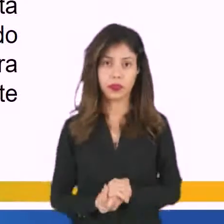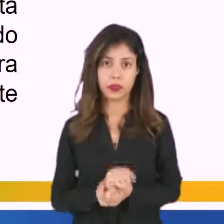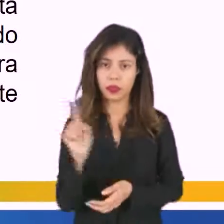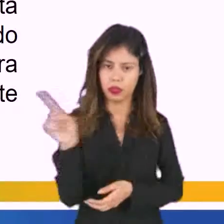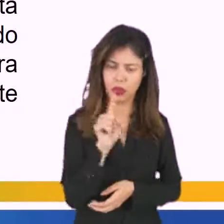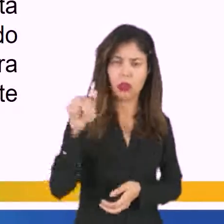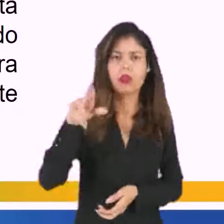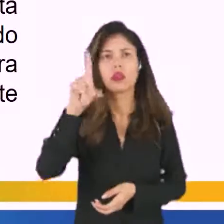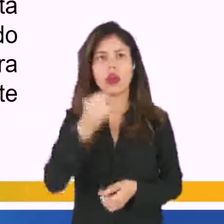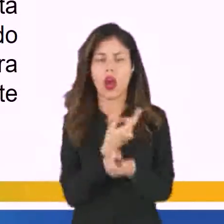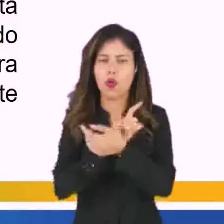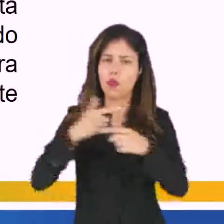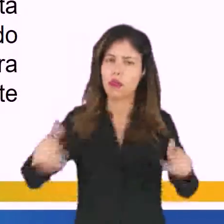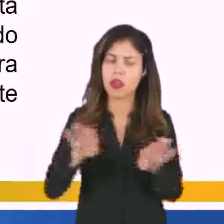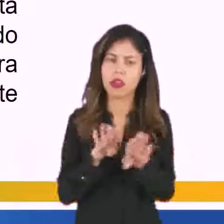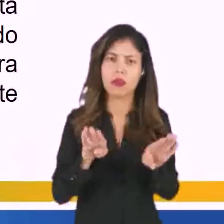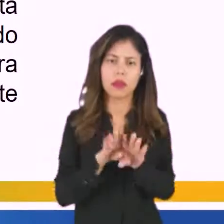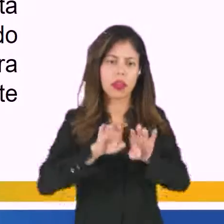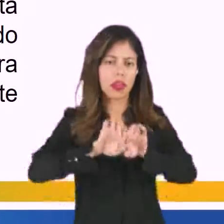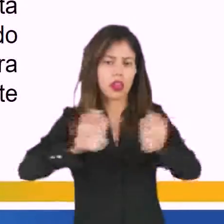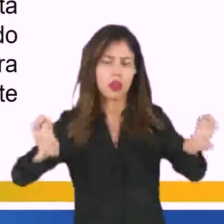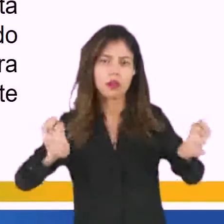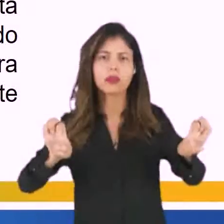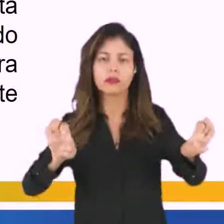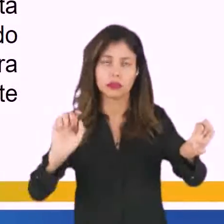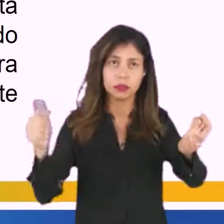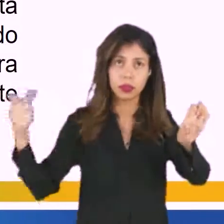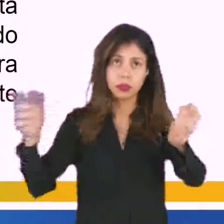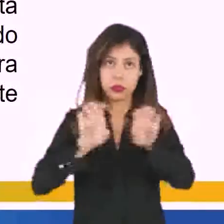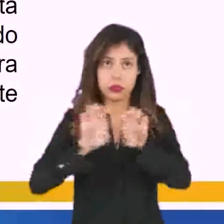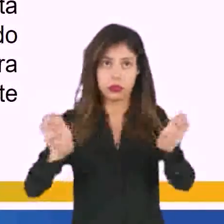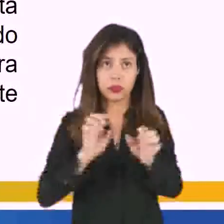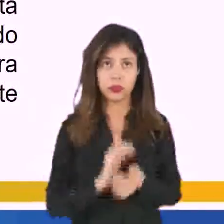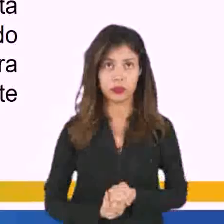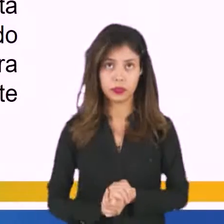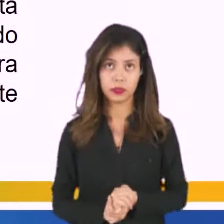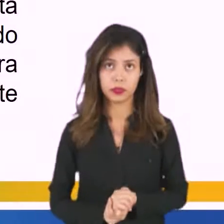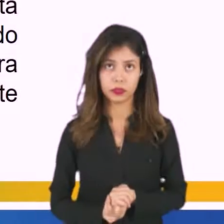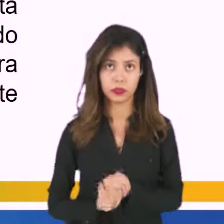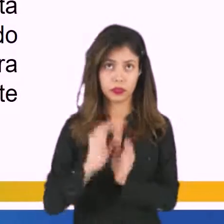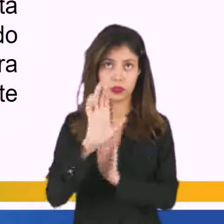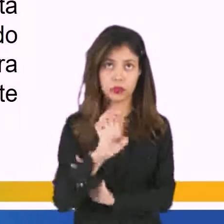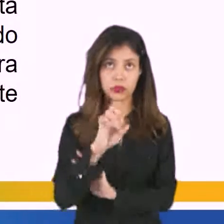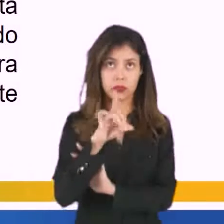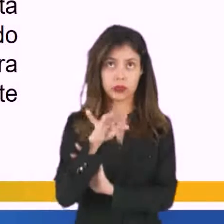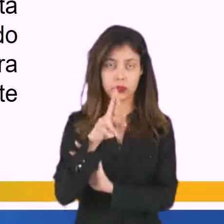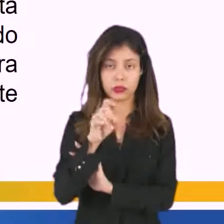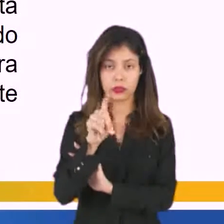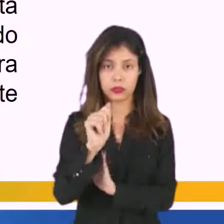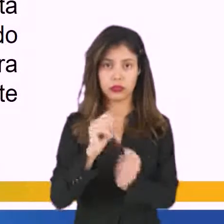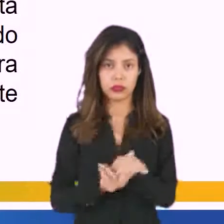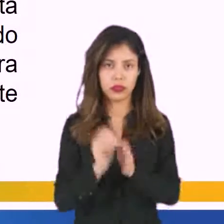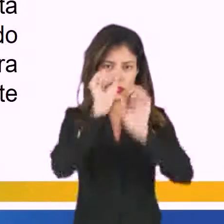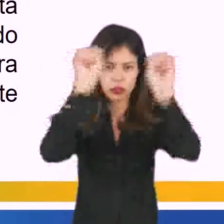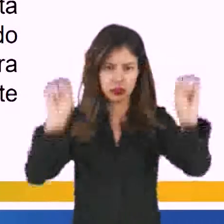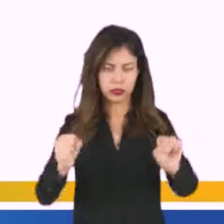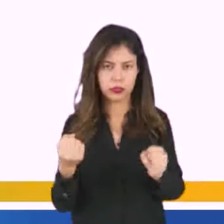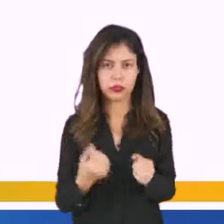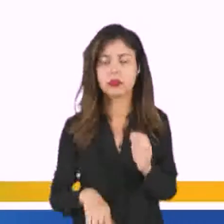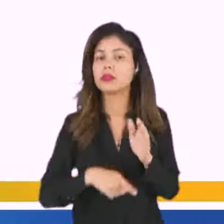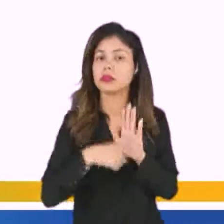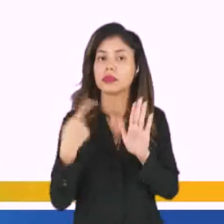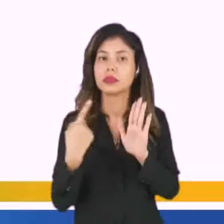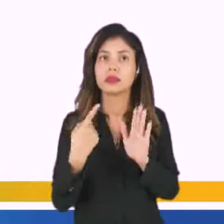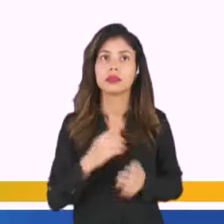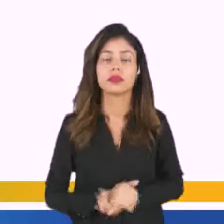coeficiente não nulo aumente de equação para equação. Para escalonar um sistema, adotamos o seguinte